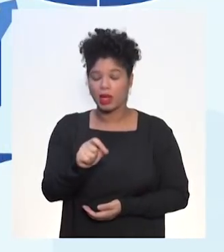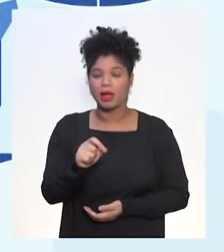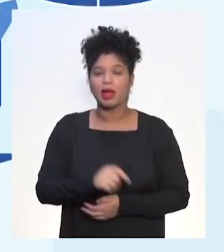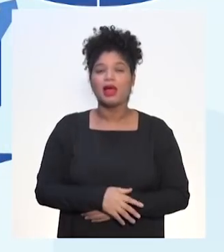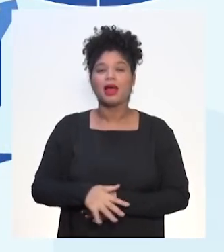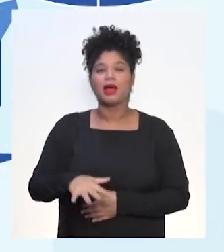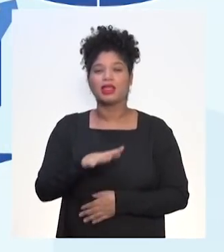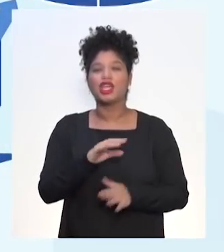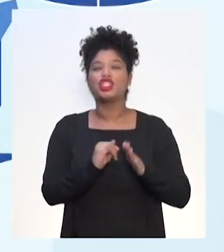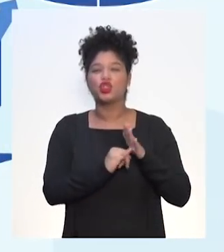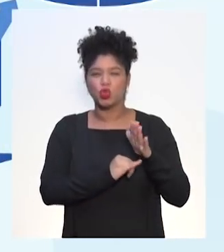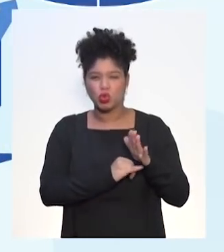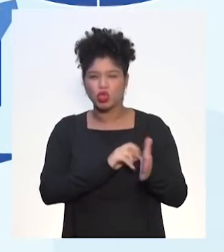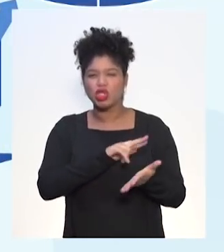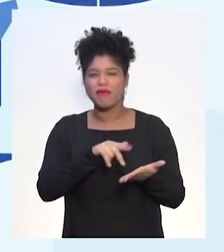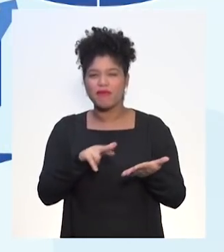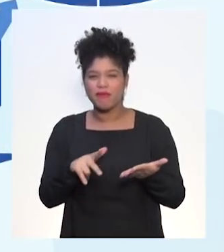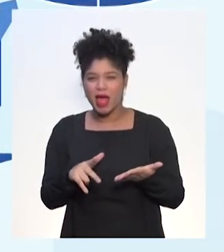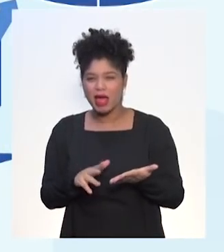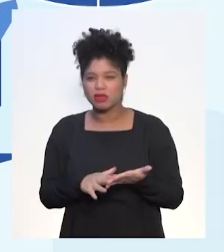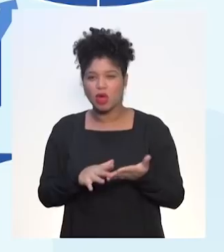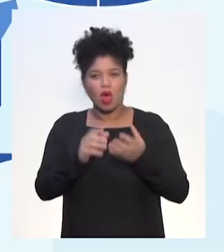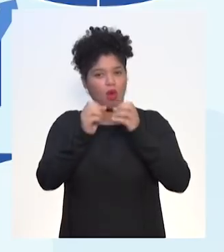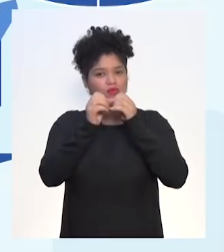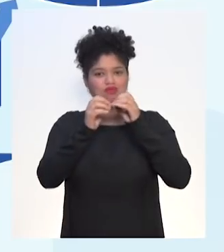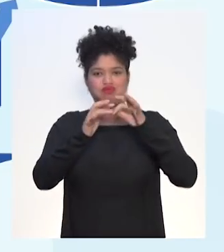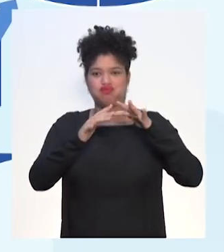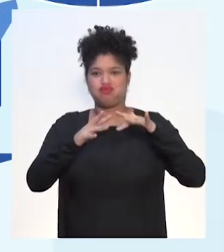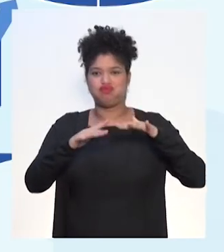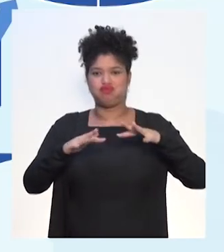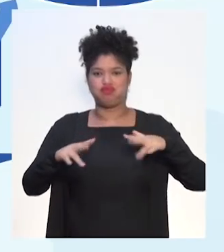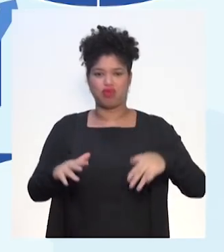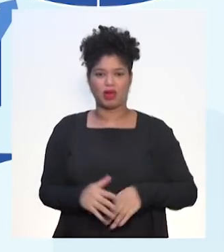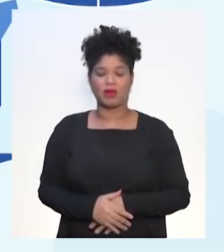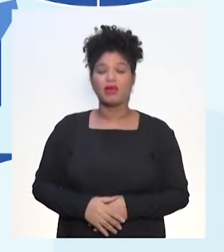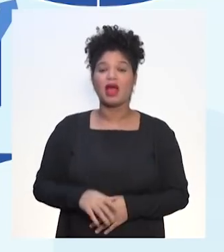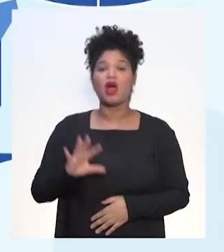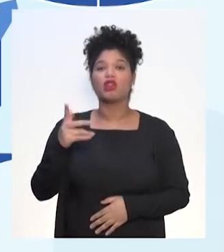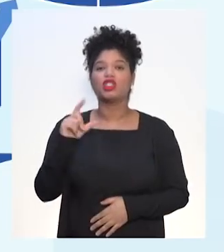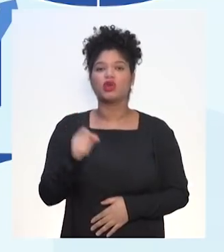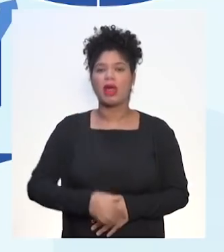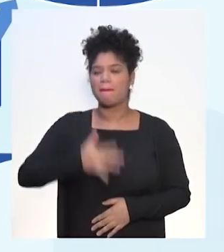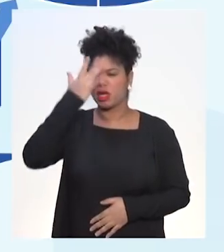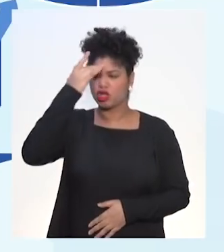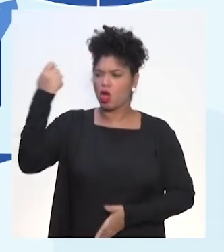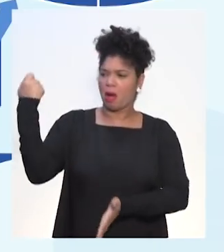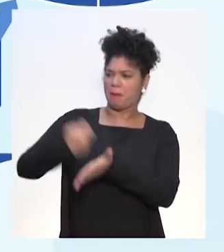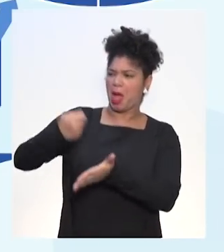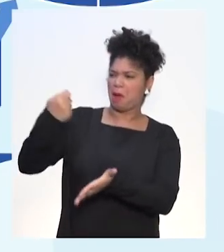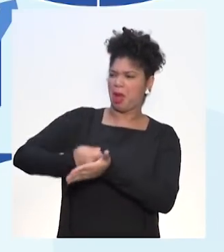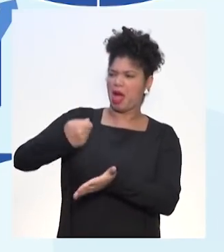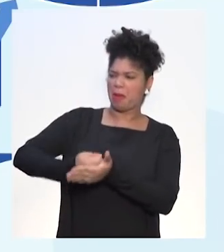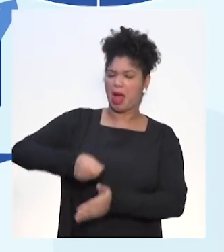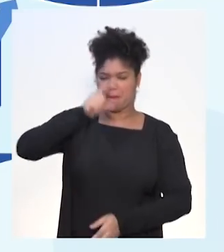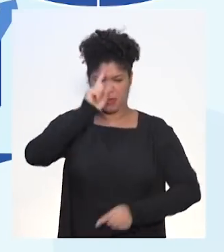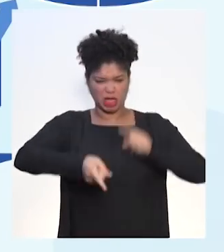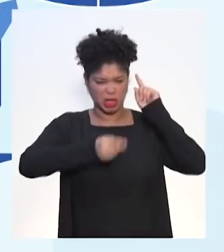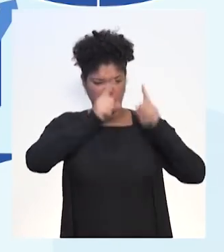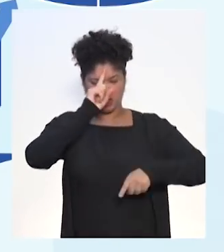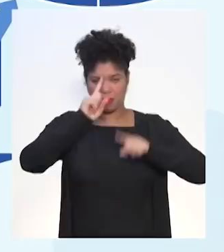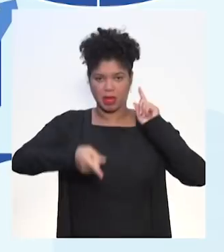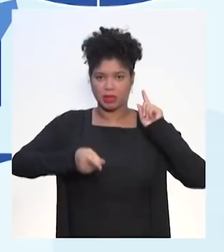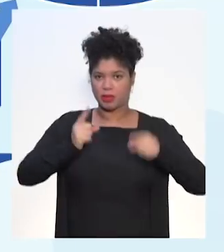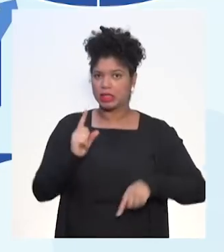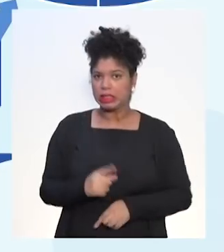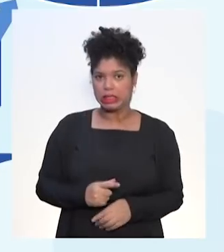de erosão, o extremismo aflora, e na medida que as instituições democráticas estão